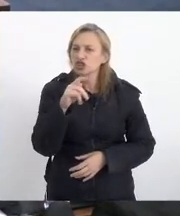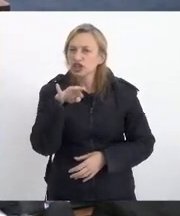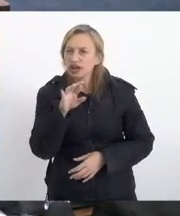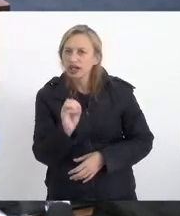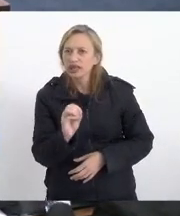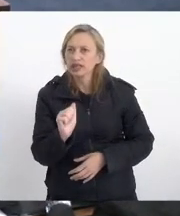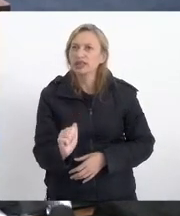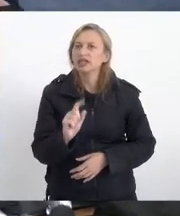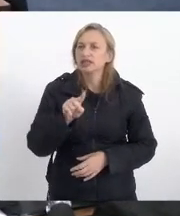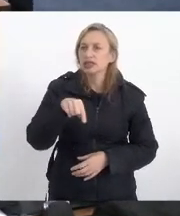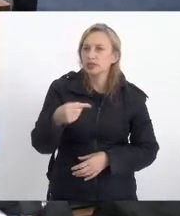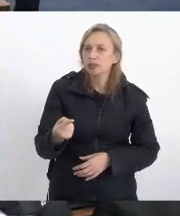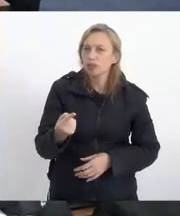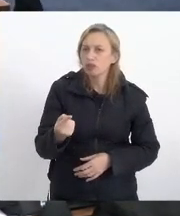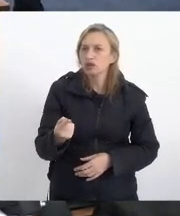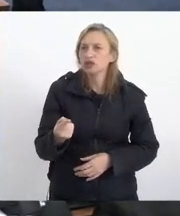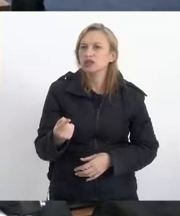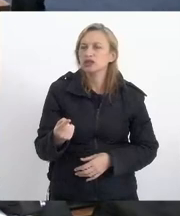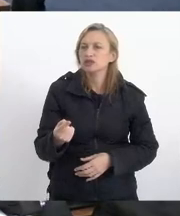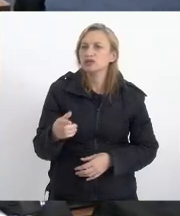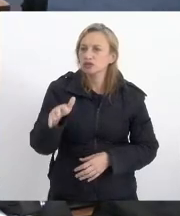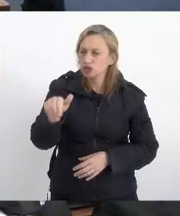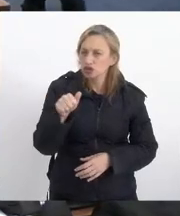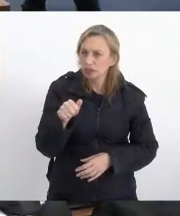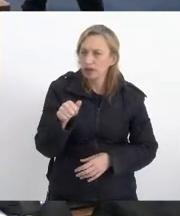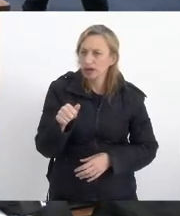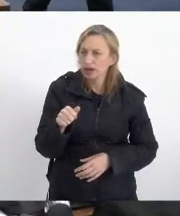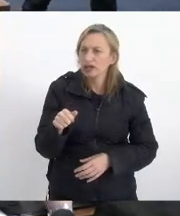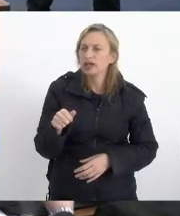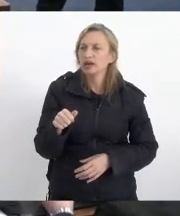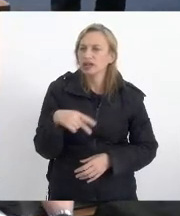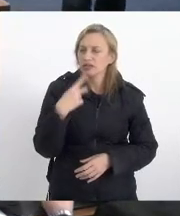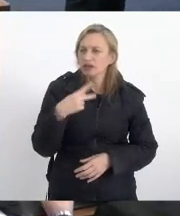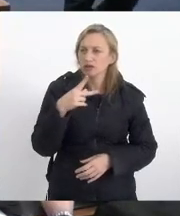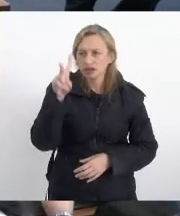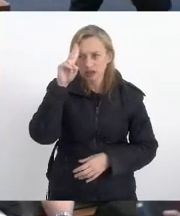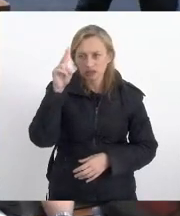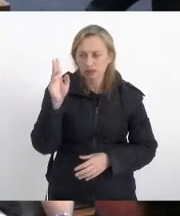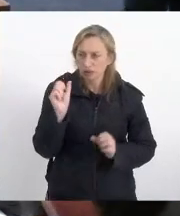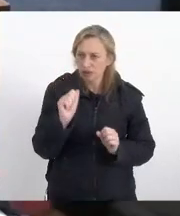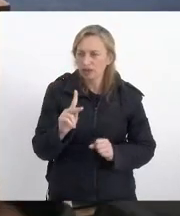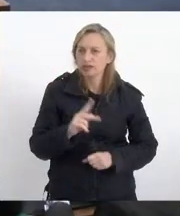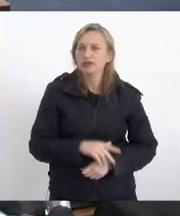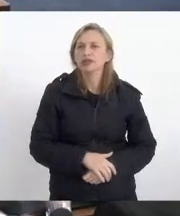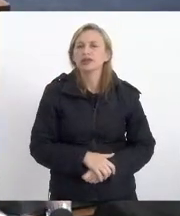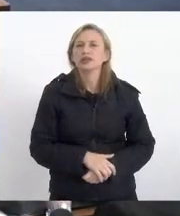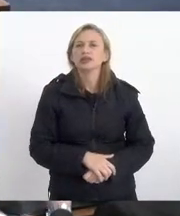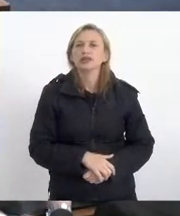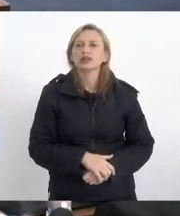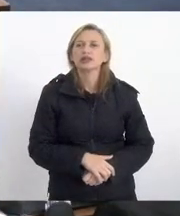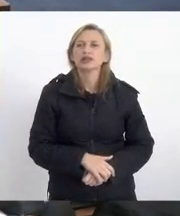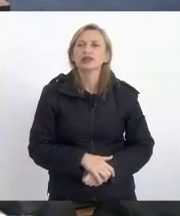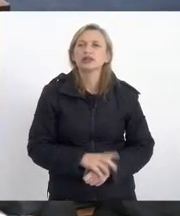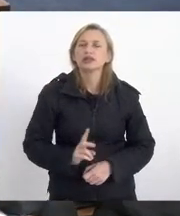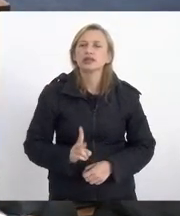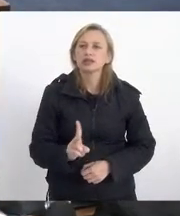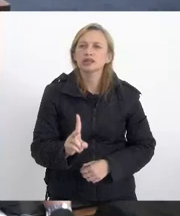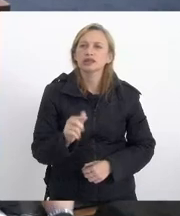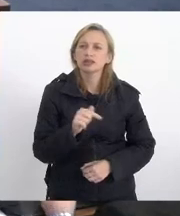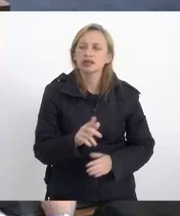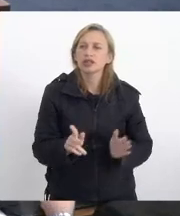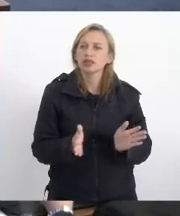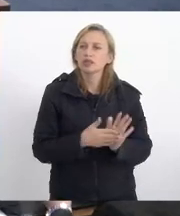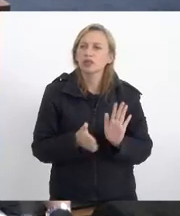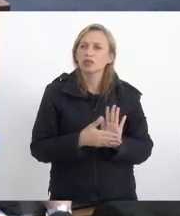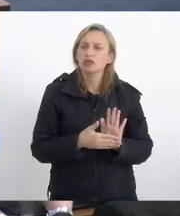vou os inscritos que já falaram na segunda-feira e devolvo a palavra para o senhor. Vou seguir o rito que eu propus,